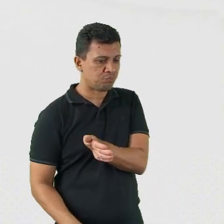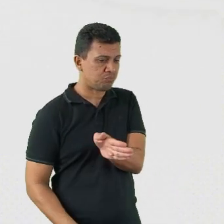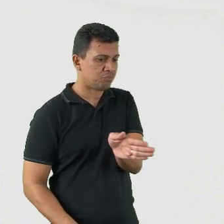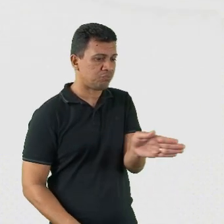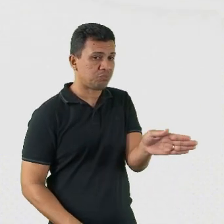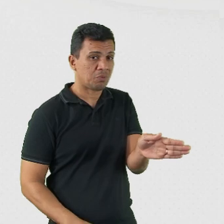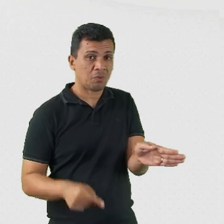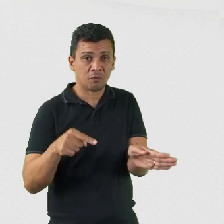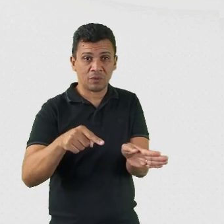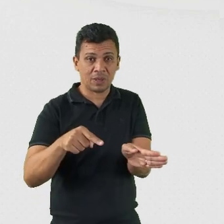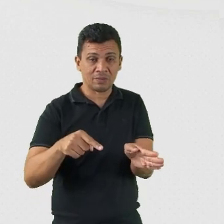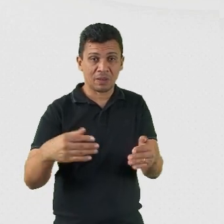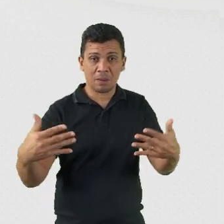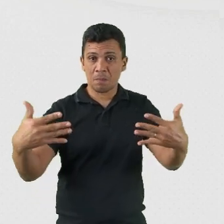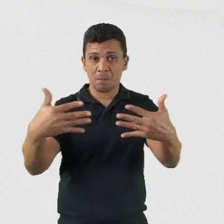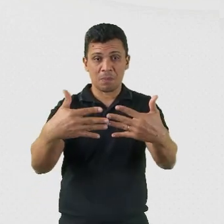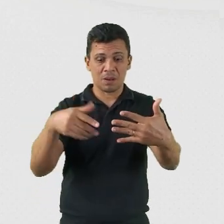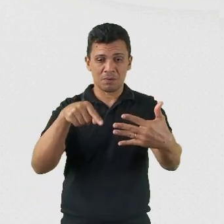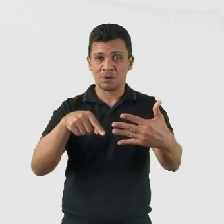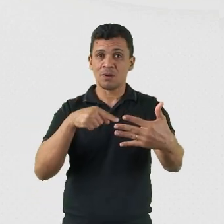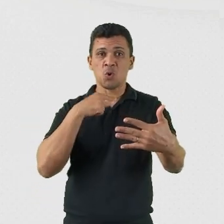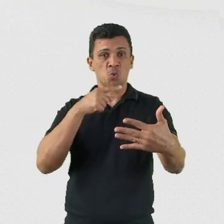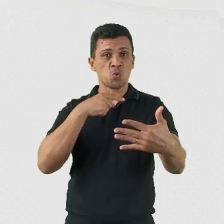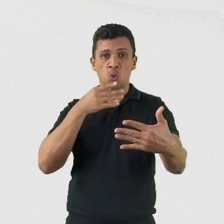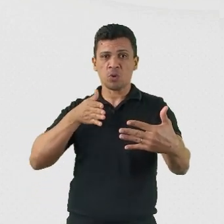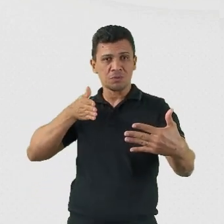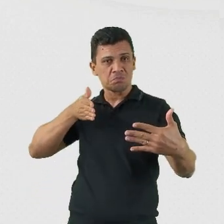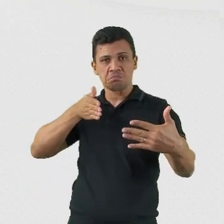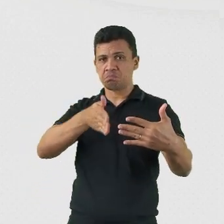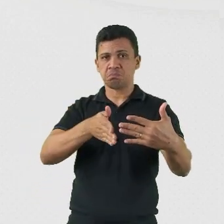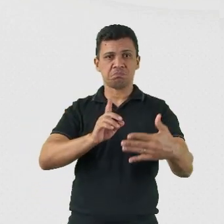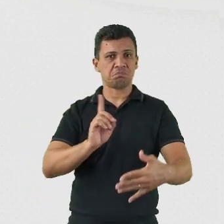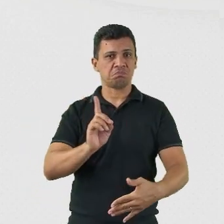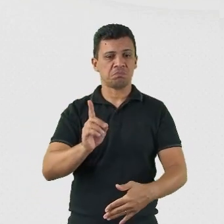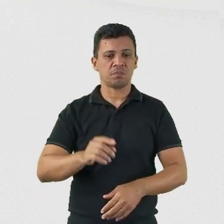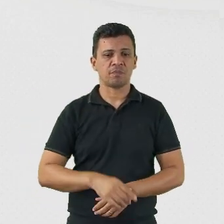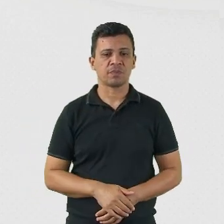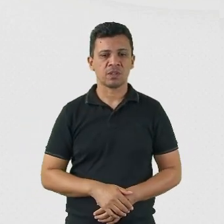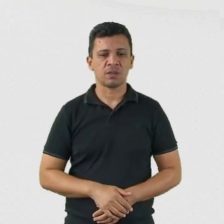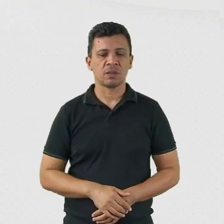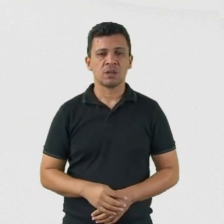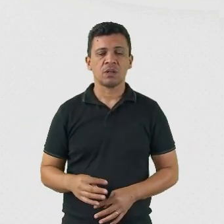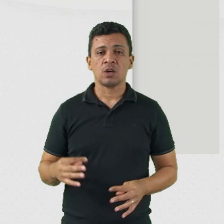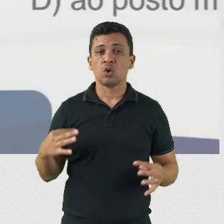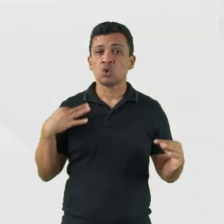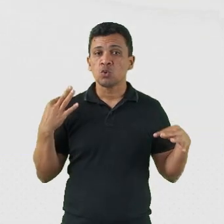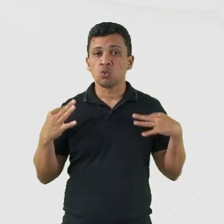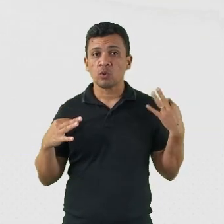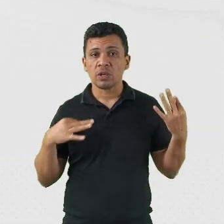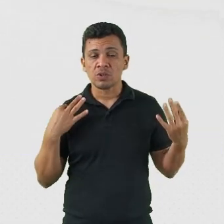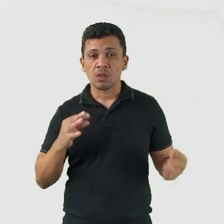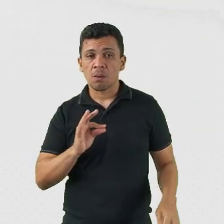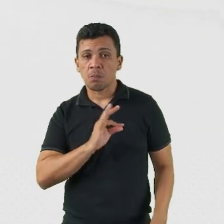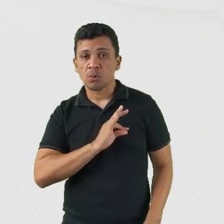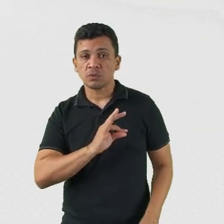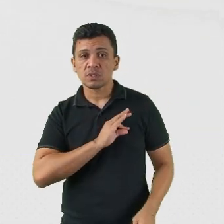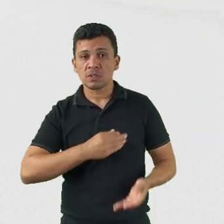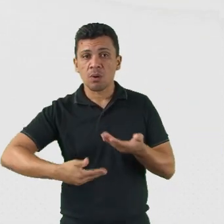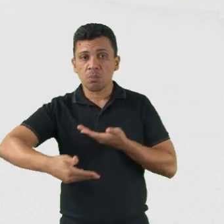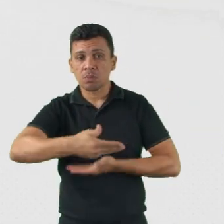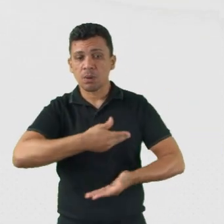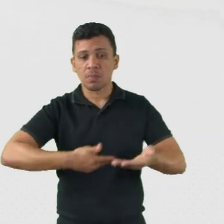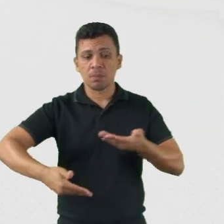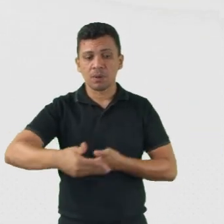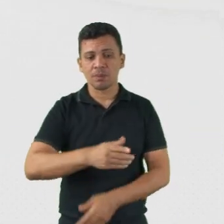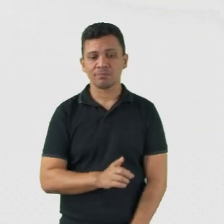vê o bloqueio. De lá você não consegue passar. Interação entre um turista e um policial. E o que nós vamos analisar